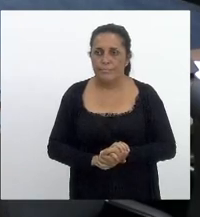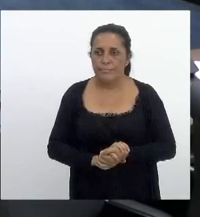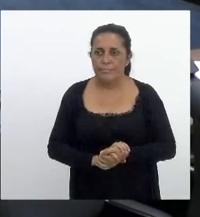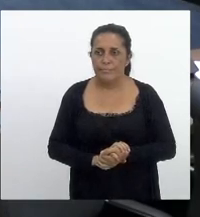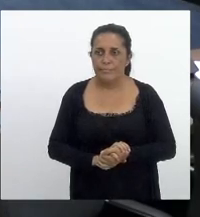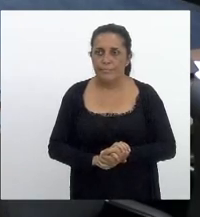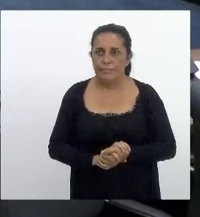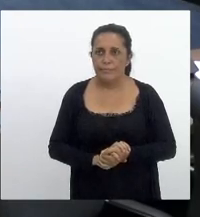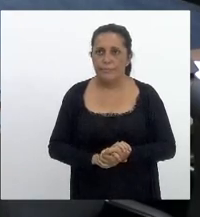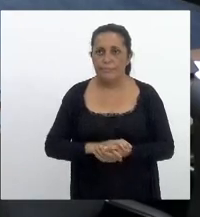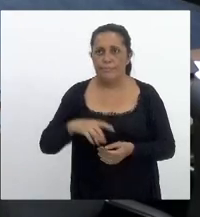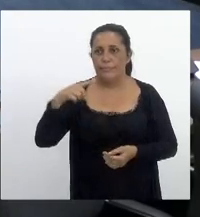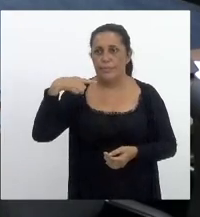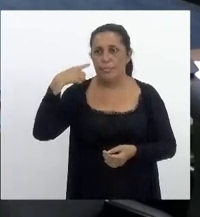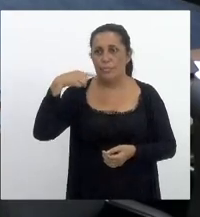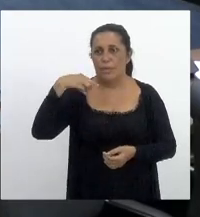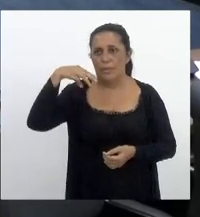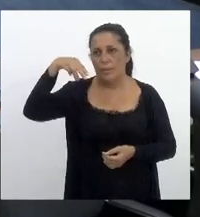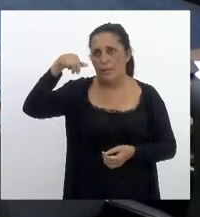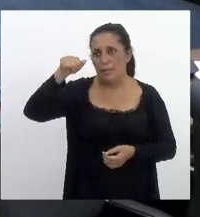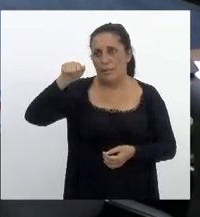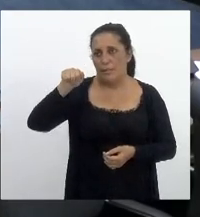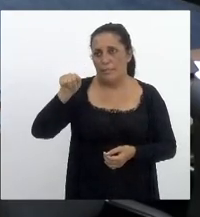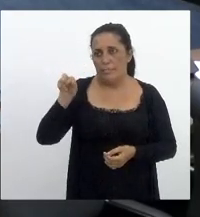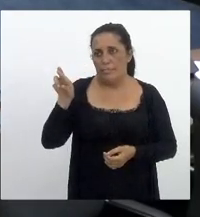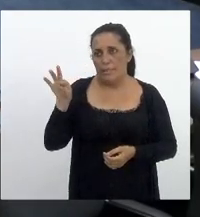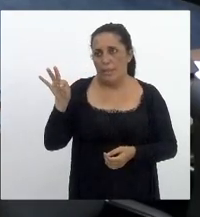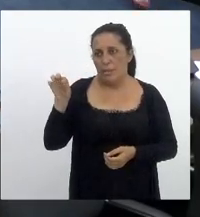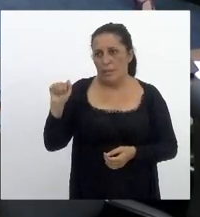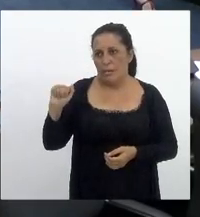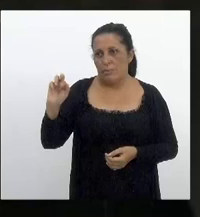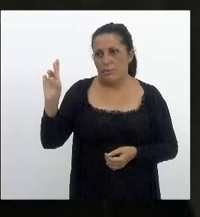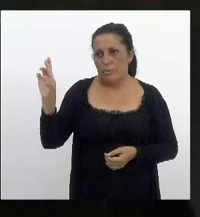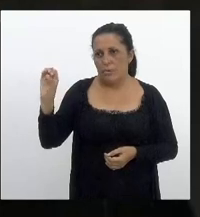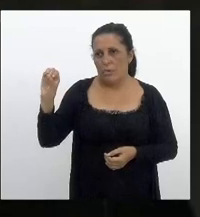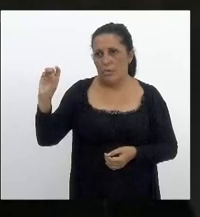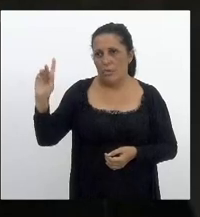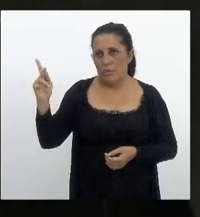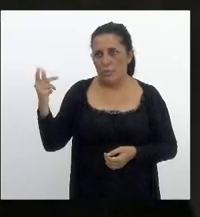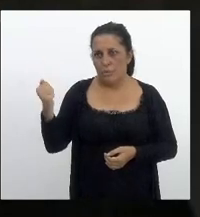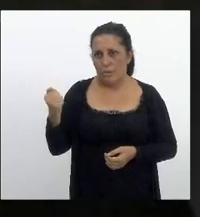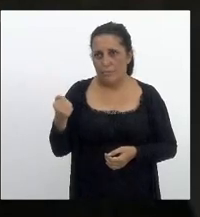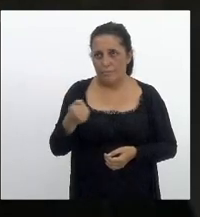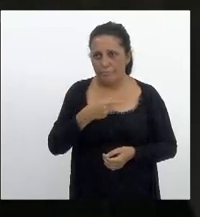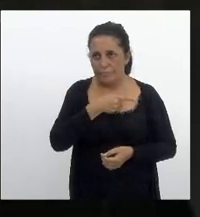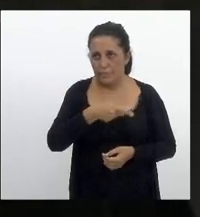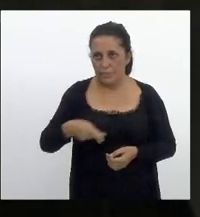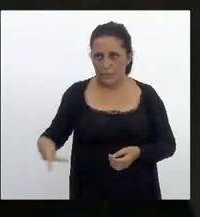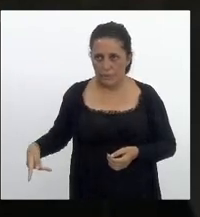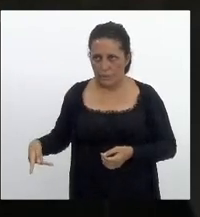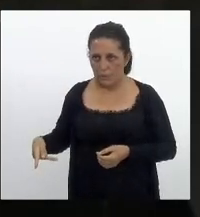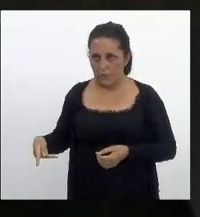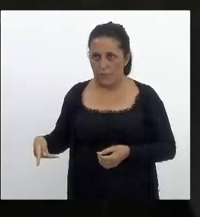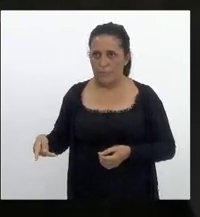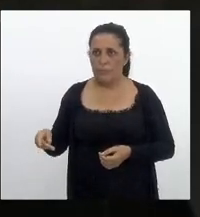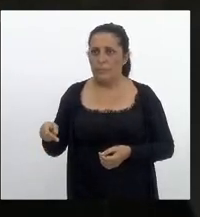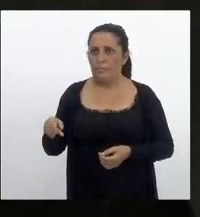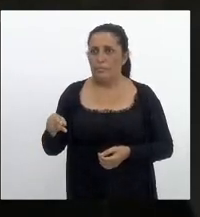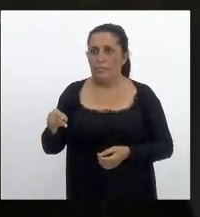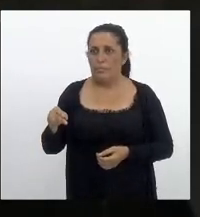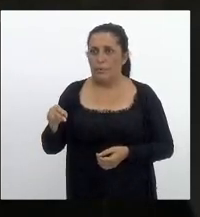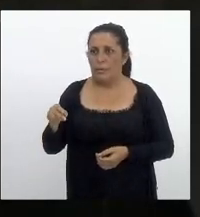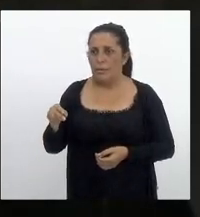deputada Marta Rocha que preside este expediente final senhoras